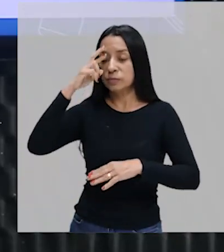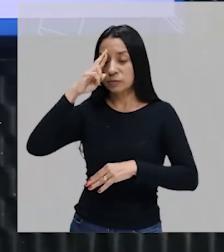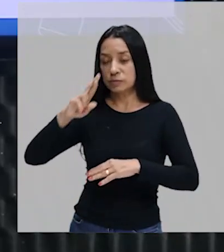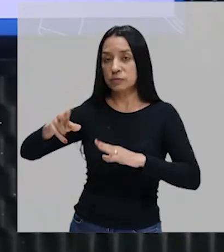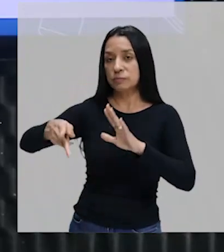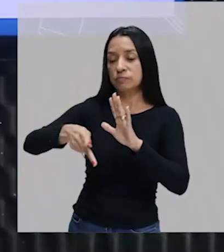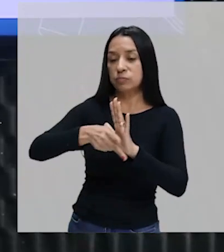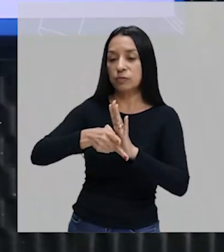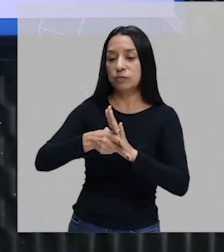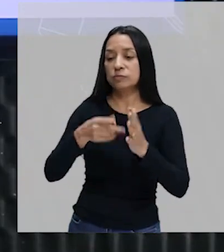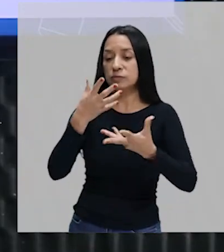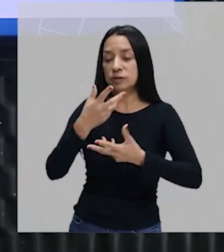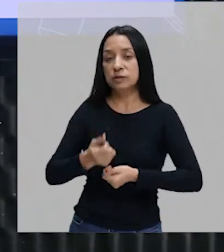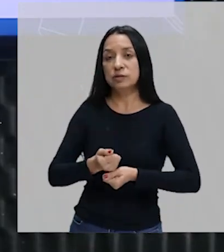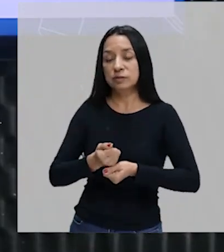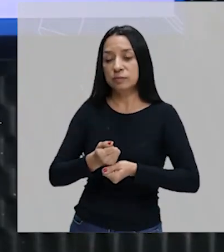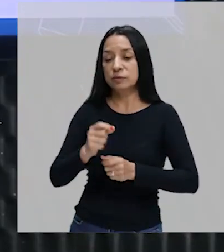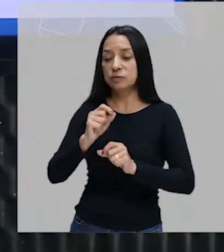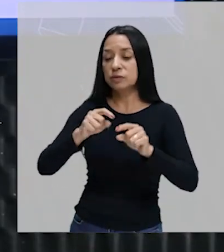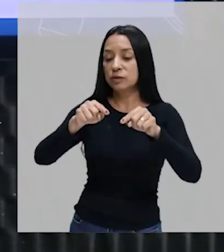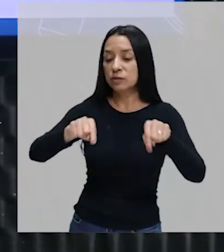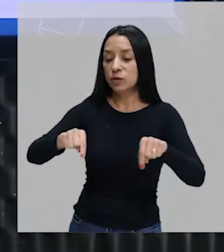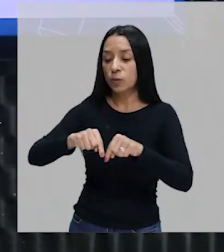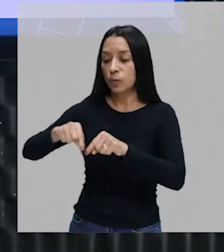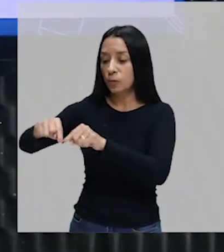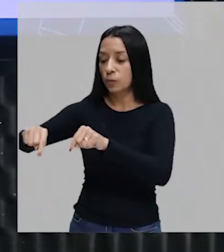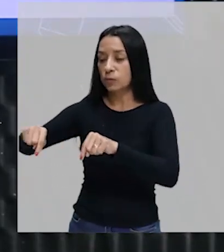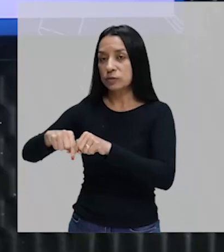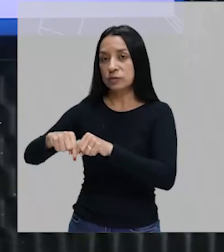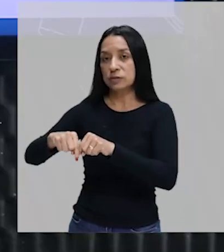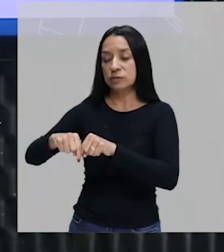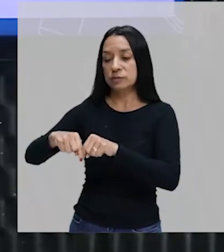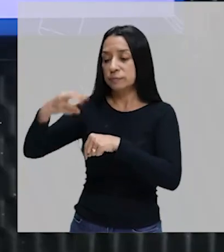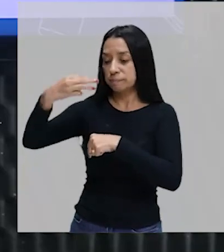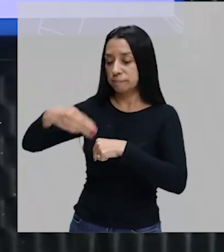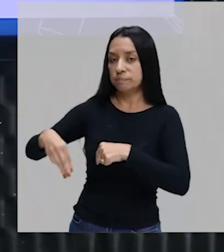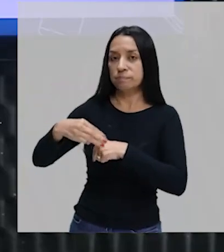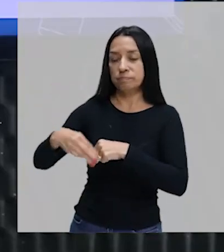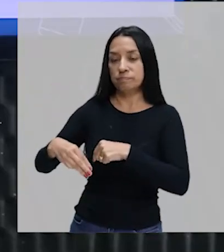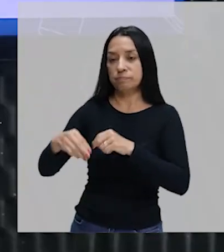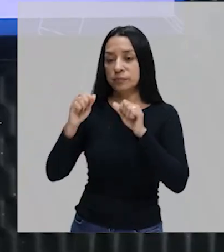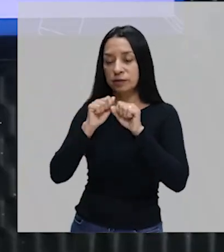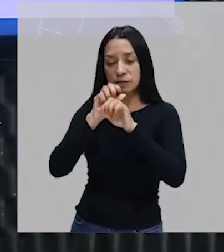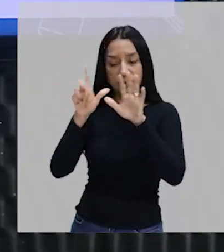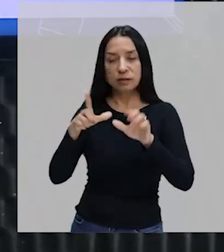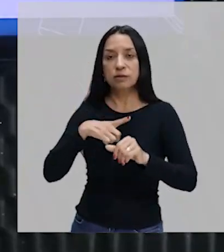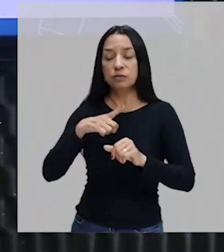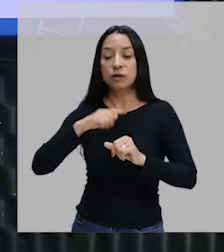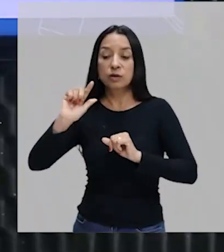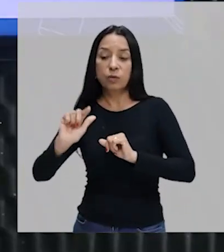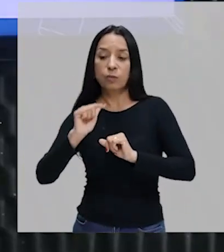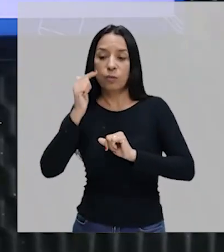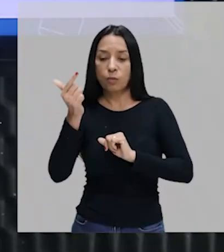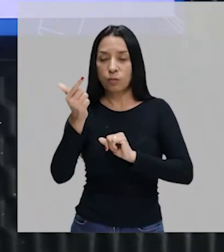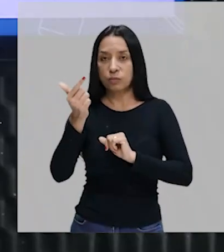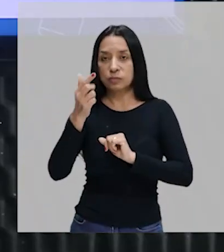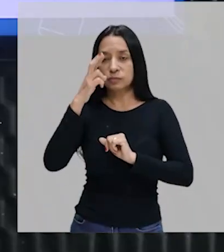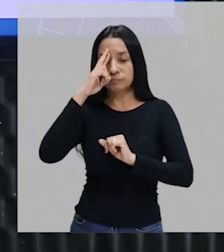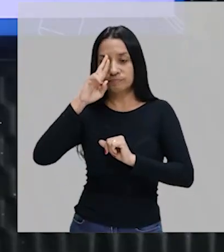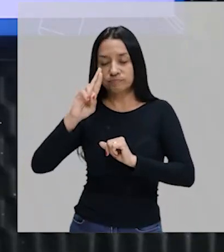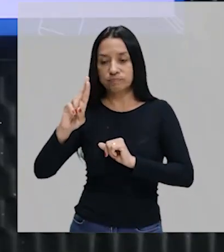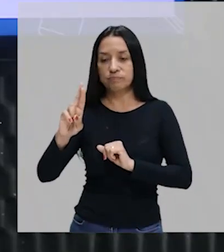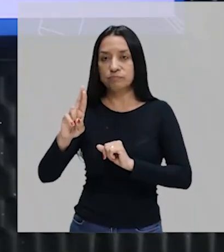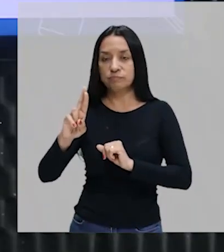que receberam esses lotes de terra da capitania do Maranhão. É evidente que nós teremos outros donatários.